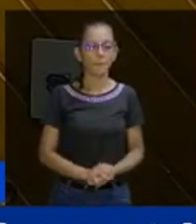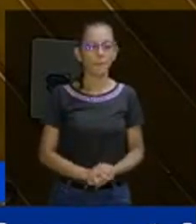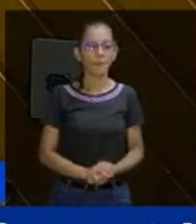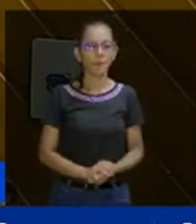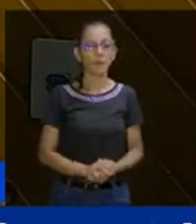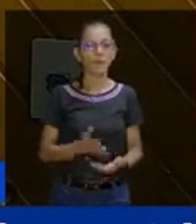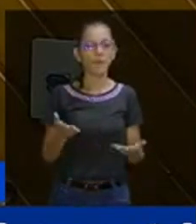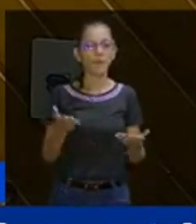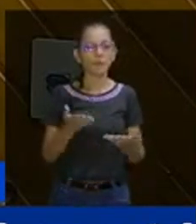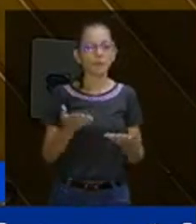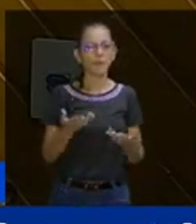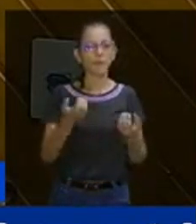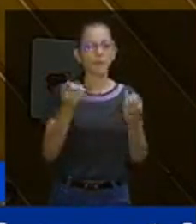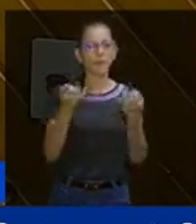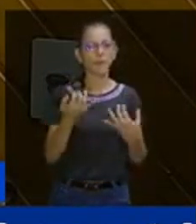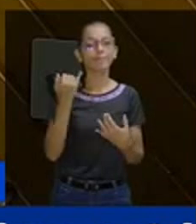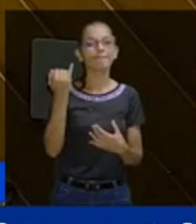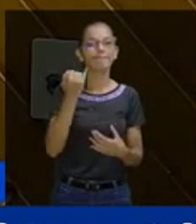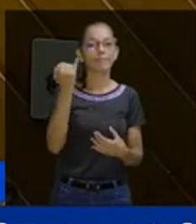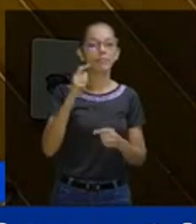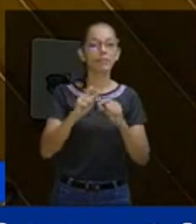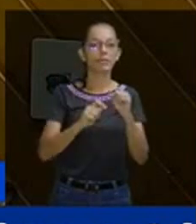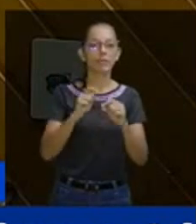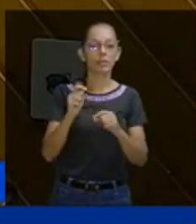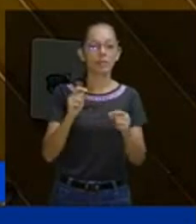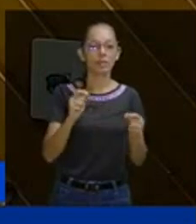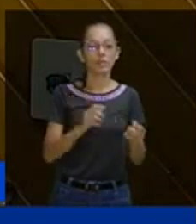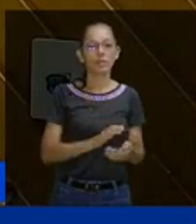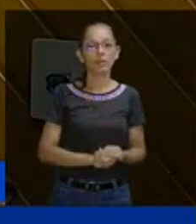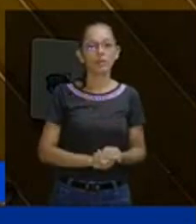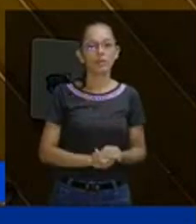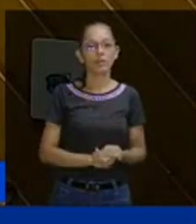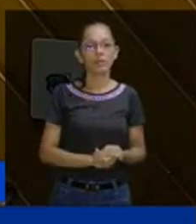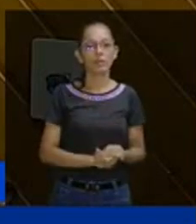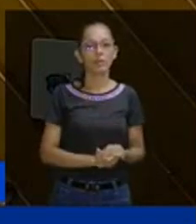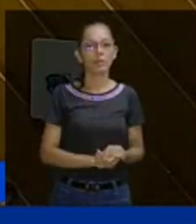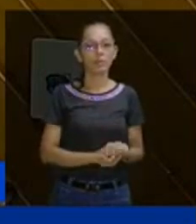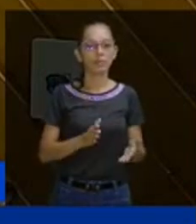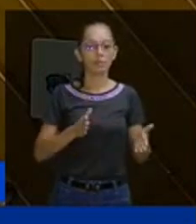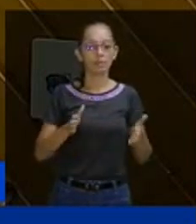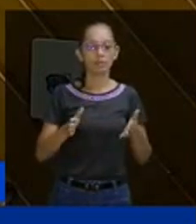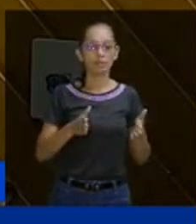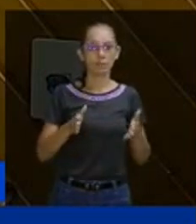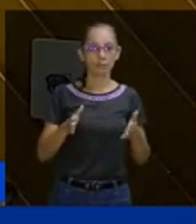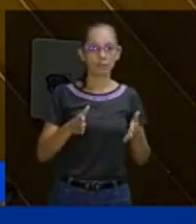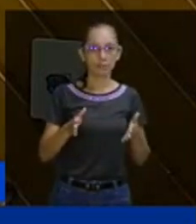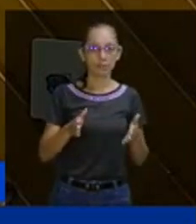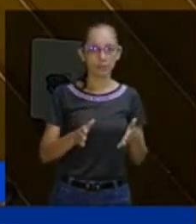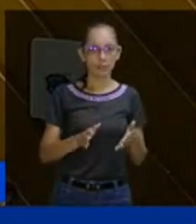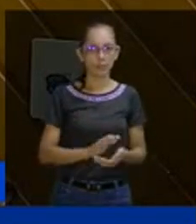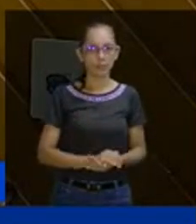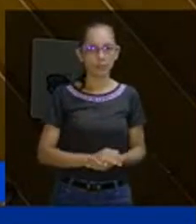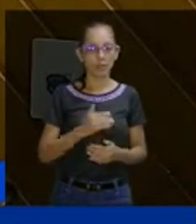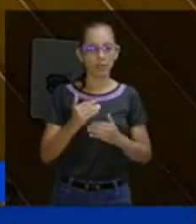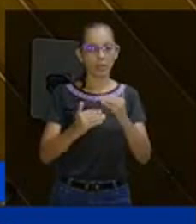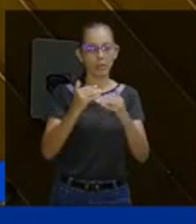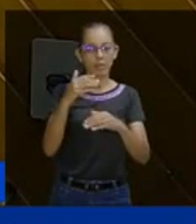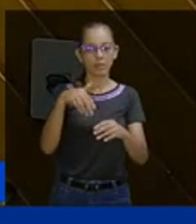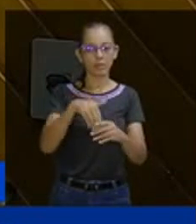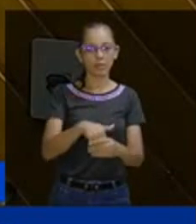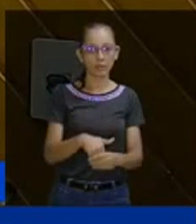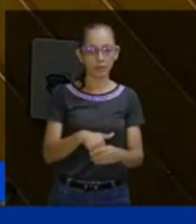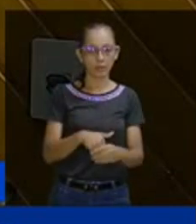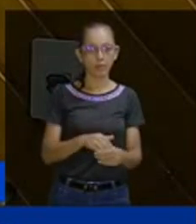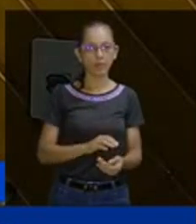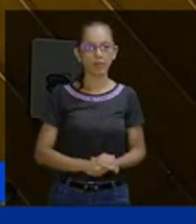Inicialmente, é importante destacar que o processo eleitoral deve ser pautado pela garantia de lisura e integridade, o que